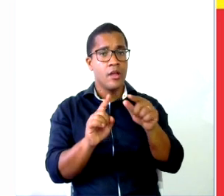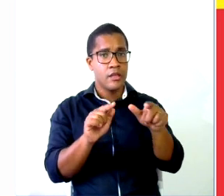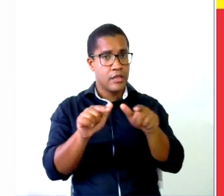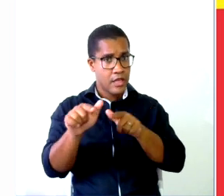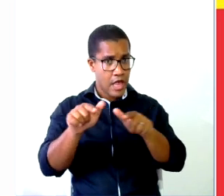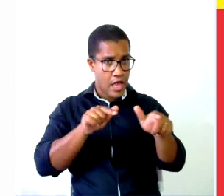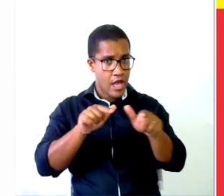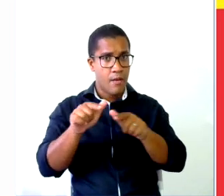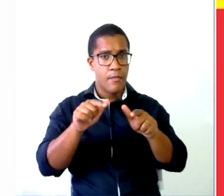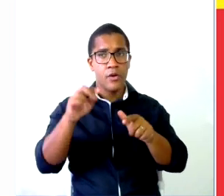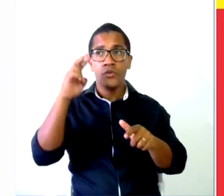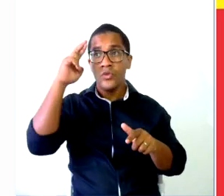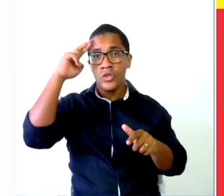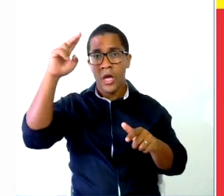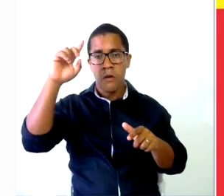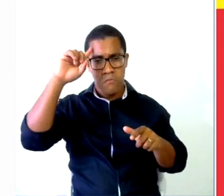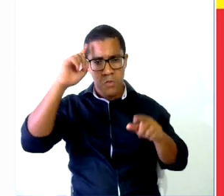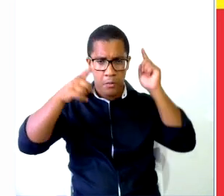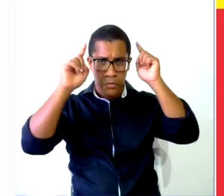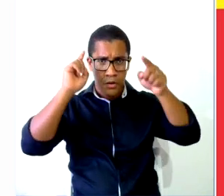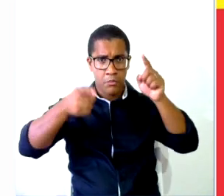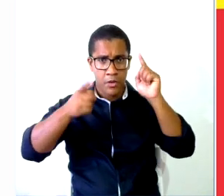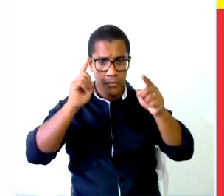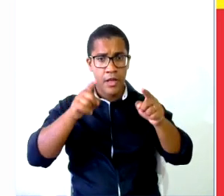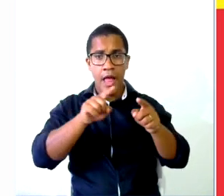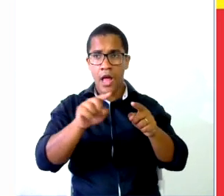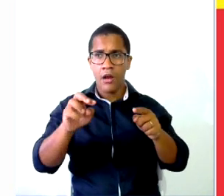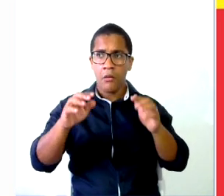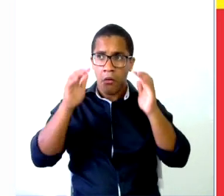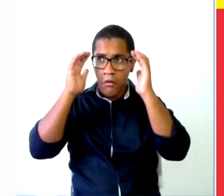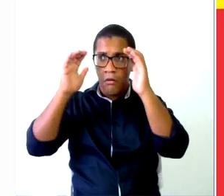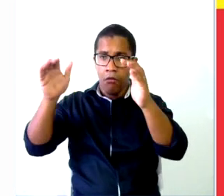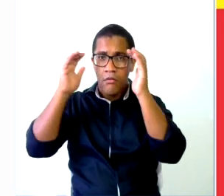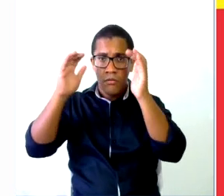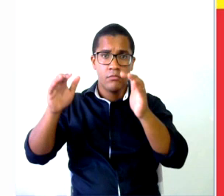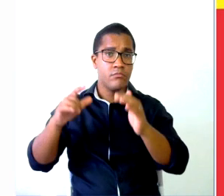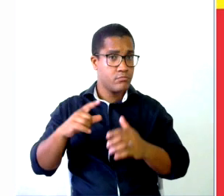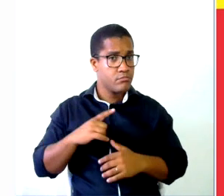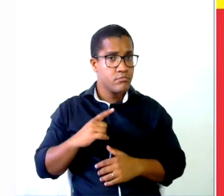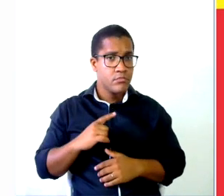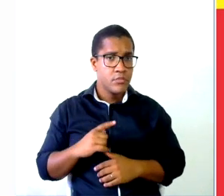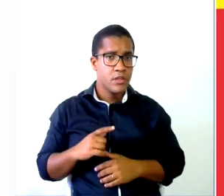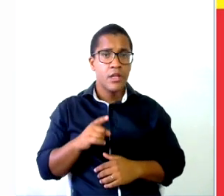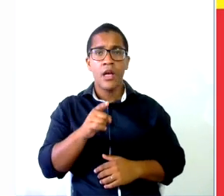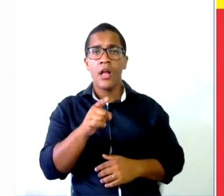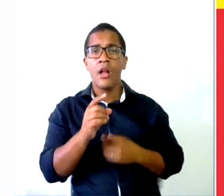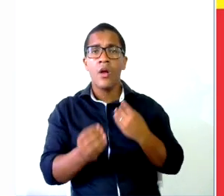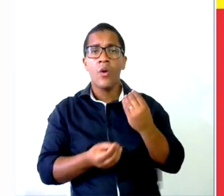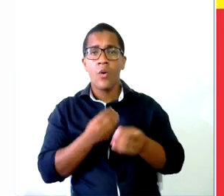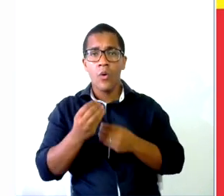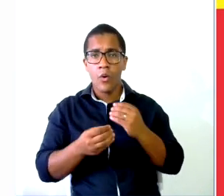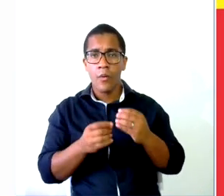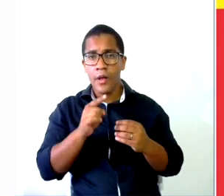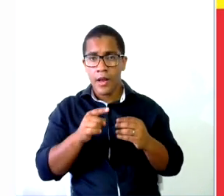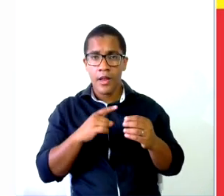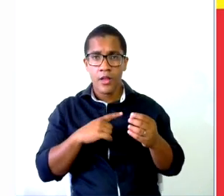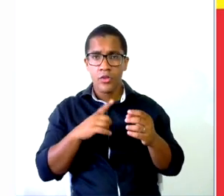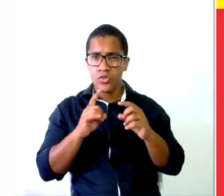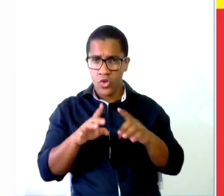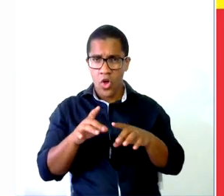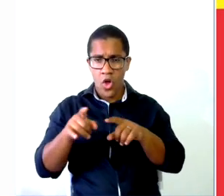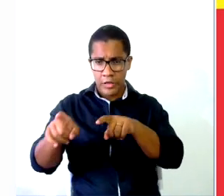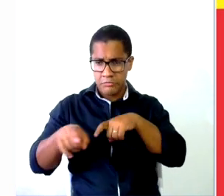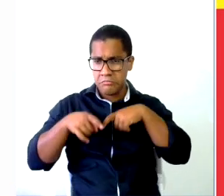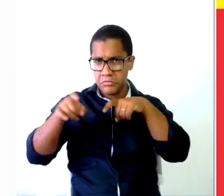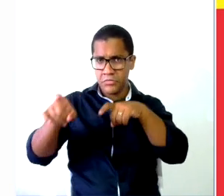diversas funções para o seu patrão. Assim passava a atuar não só na